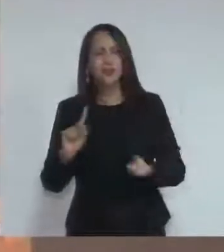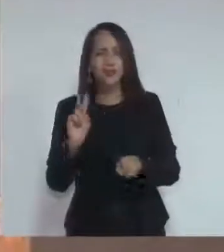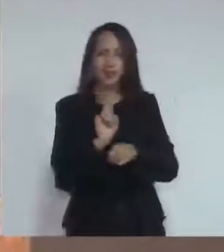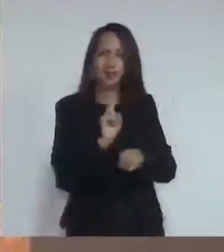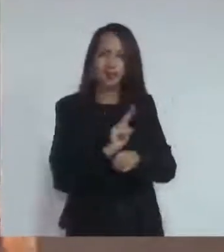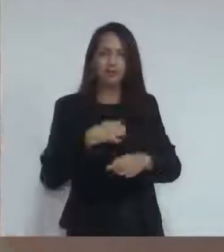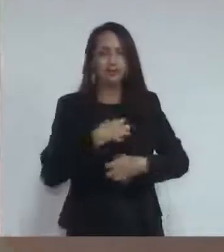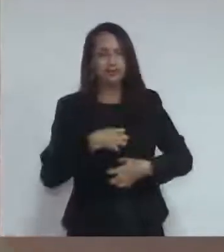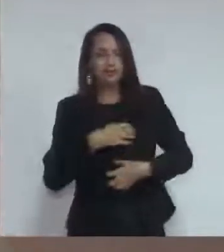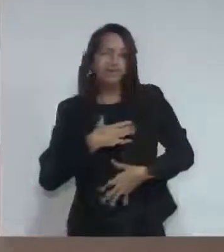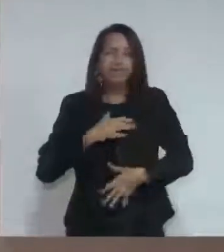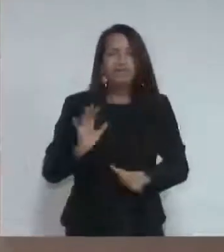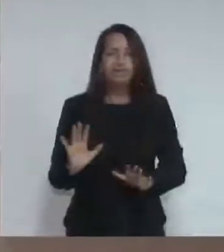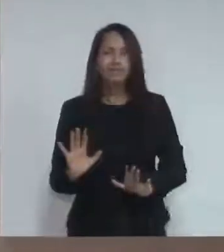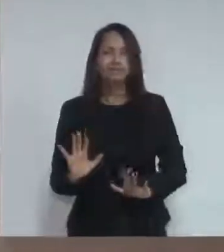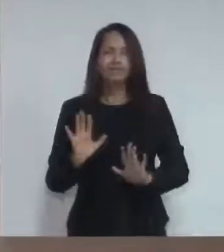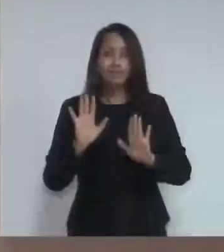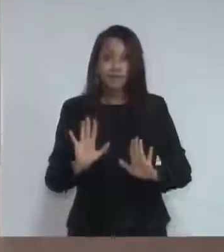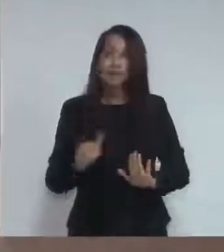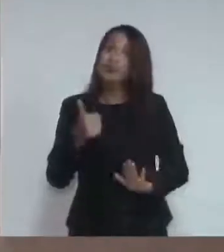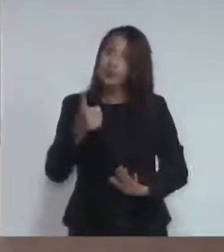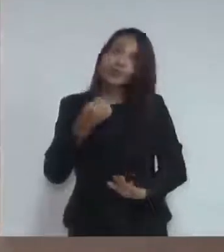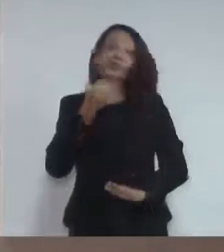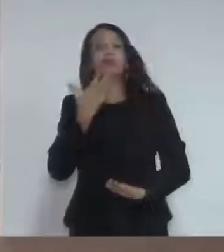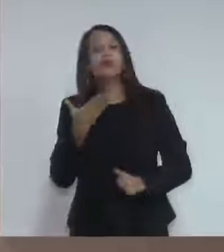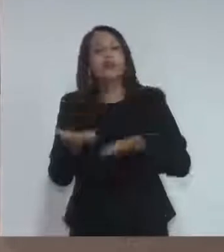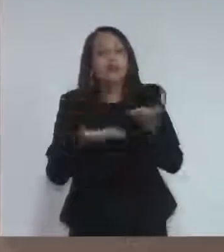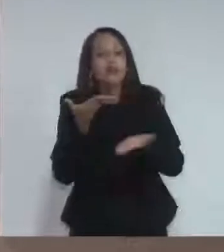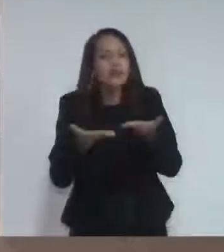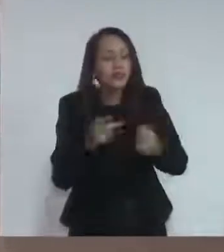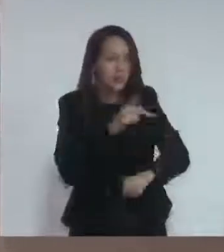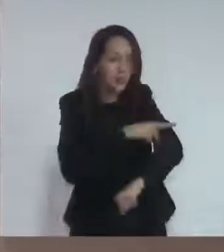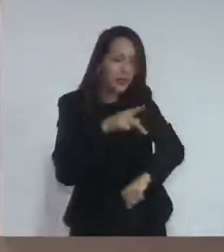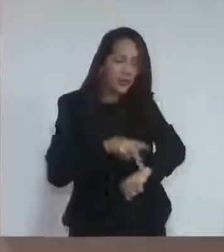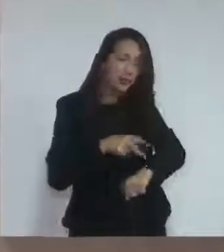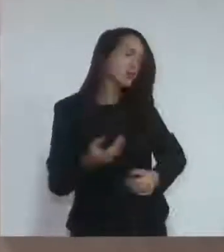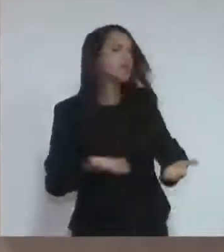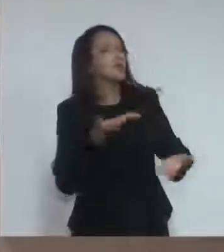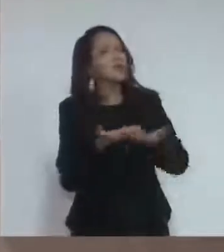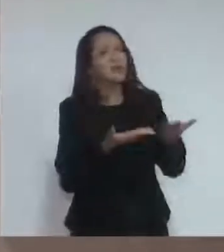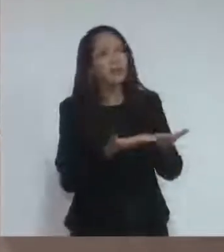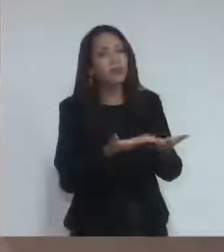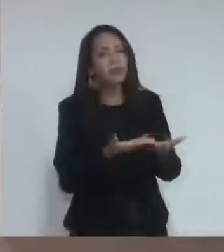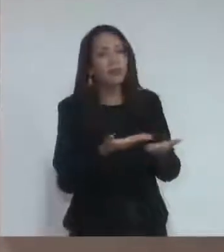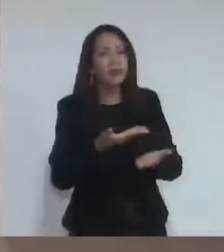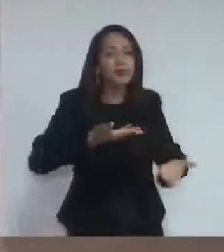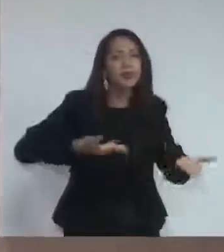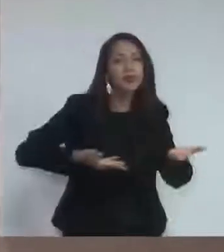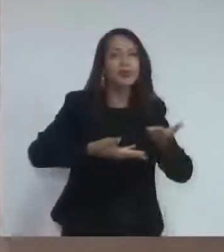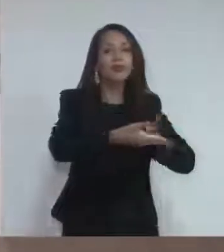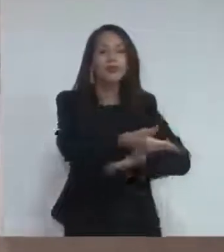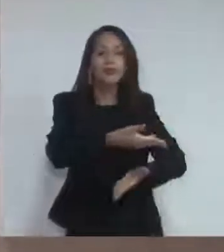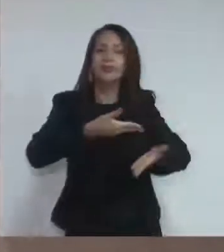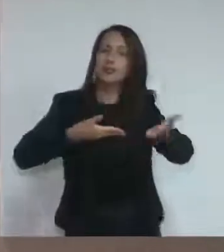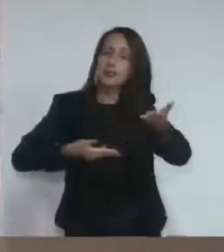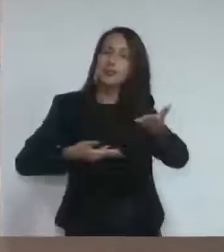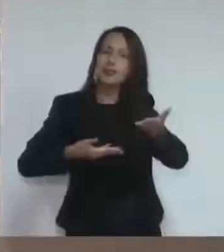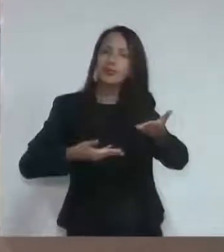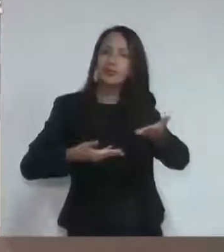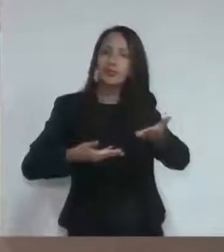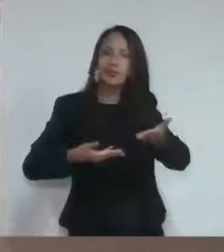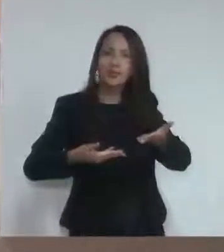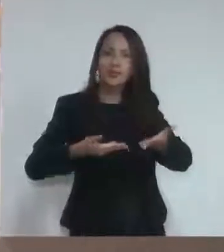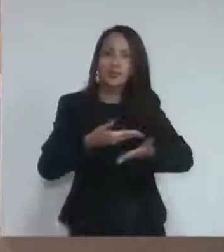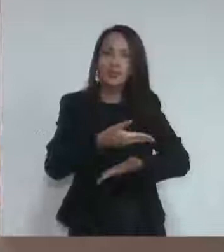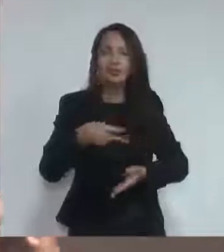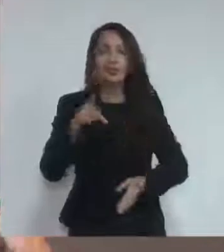com o cuidador. Mas faria bem para a Maria Clara, para o desenvolvimento pedagógico da Maria Clara, um mediador. Por quê? Porque